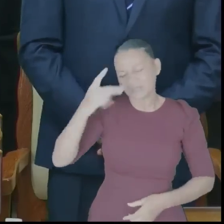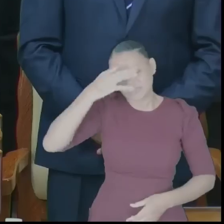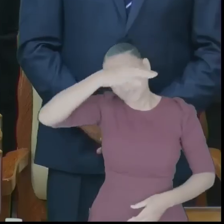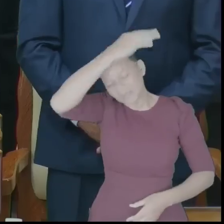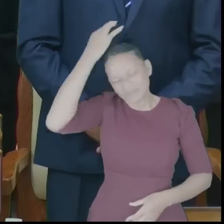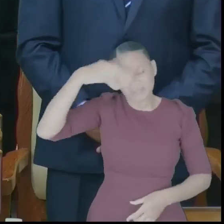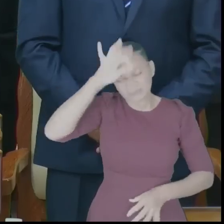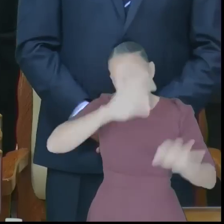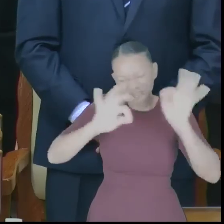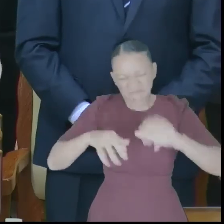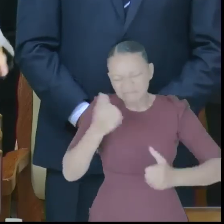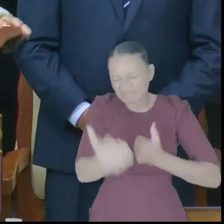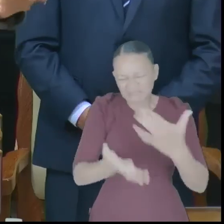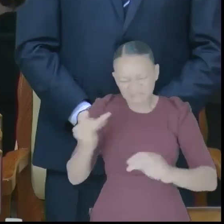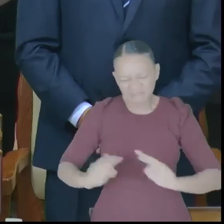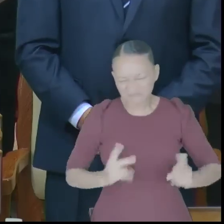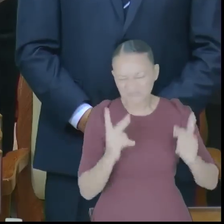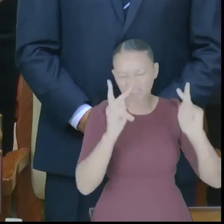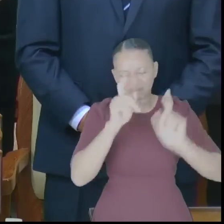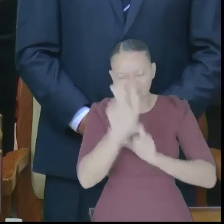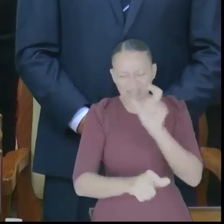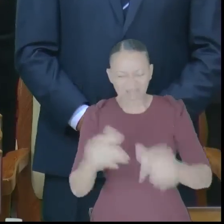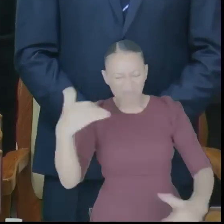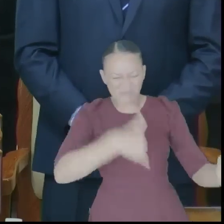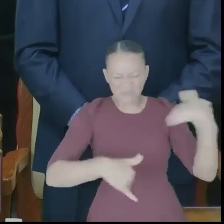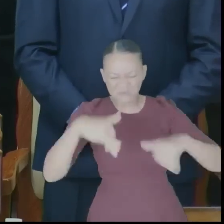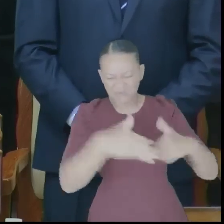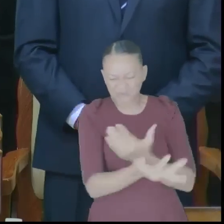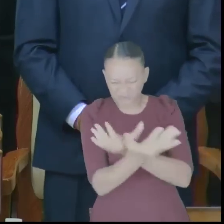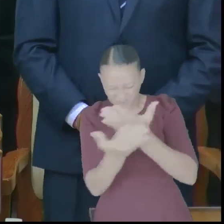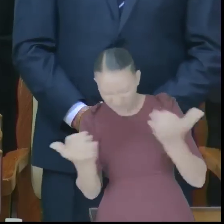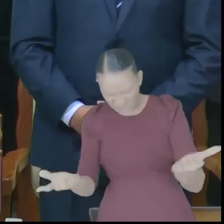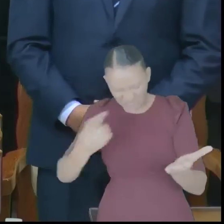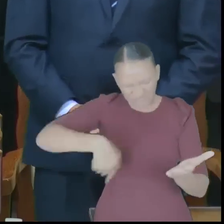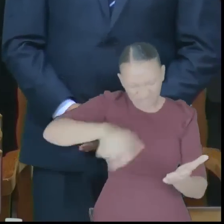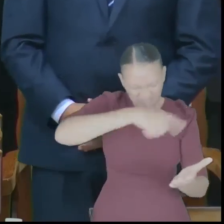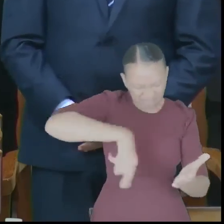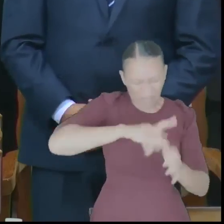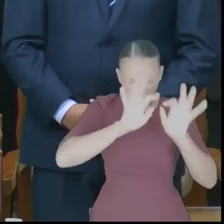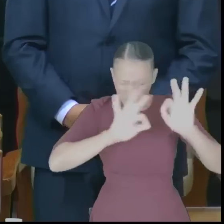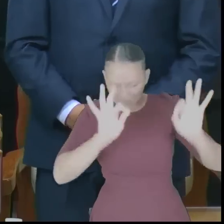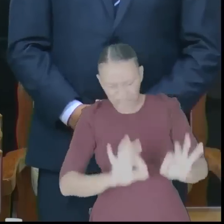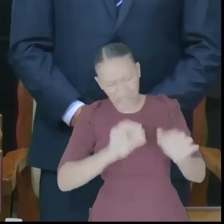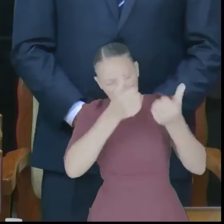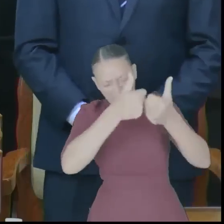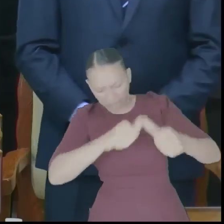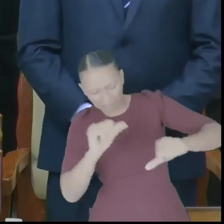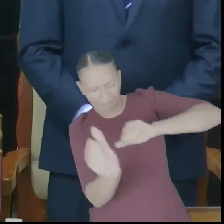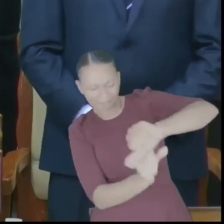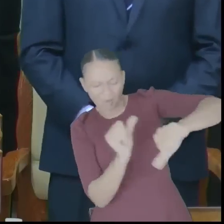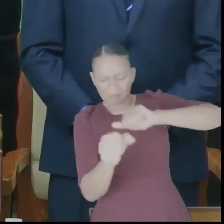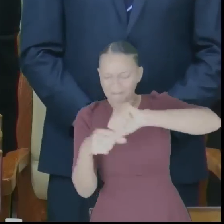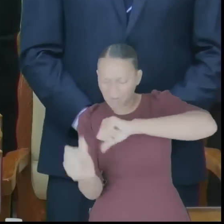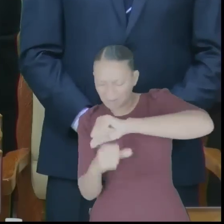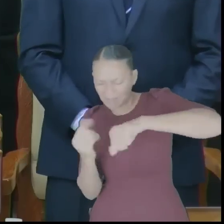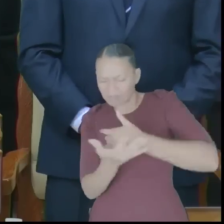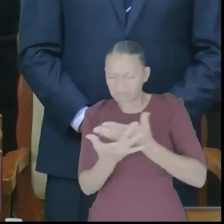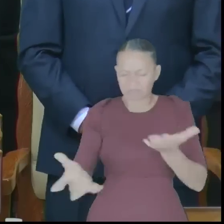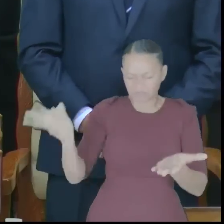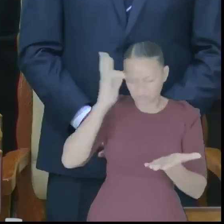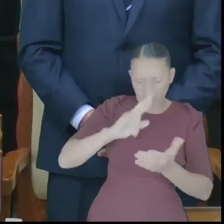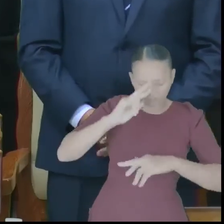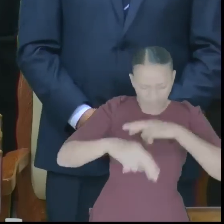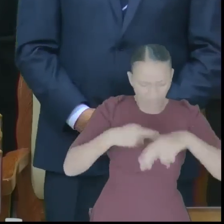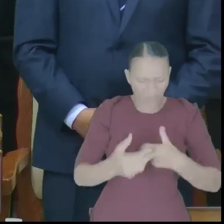teu povo, dá vitória aqueles que entraram aqui, sonhos mortos, projetos mortos. Que o Senhor venha, Senhor, a